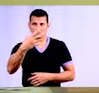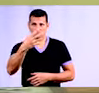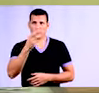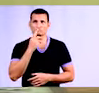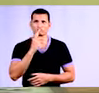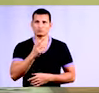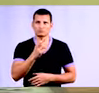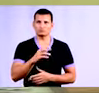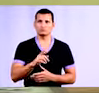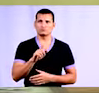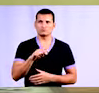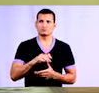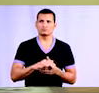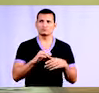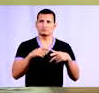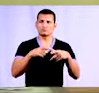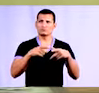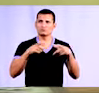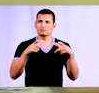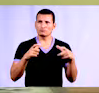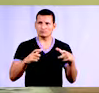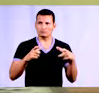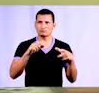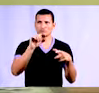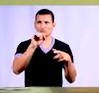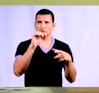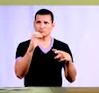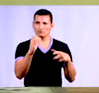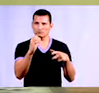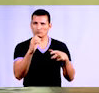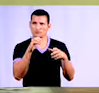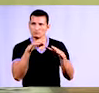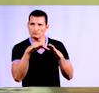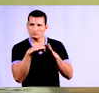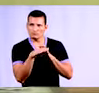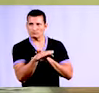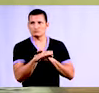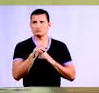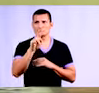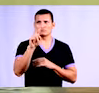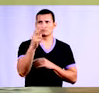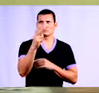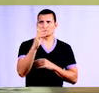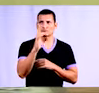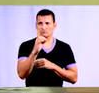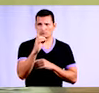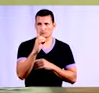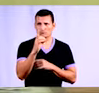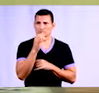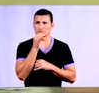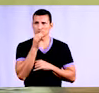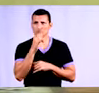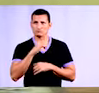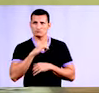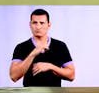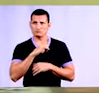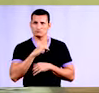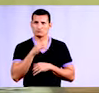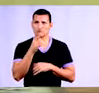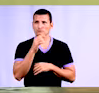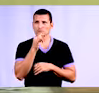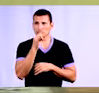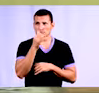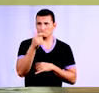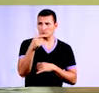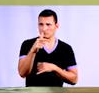é o espaço que o sistema operacional reserva no HD quando existe espaço, não existe espaço